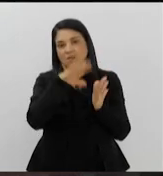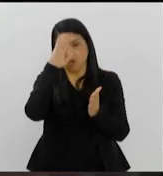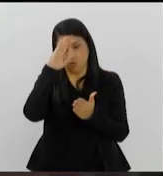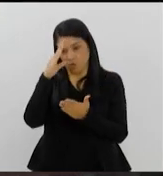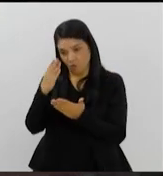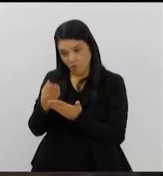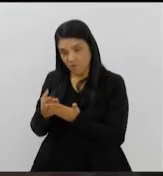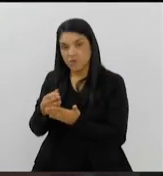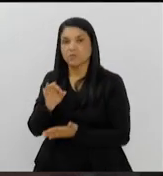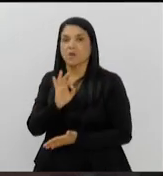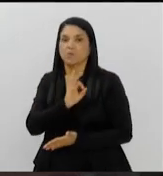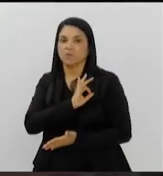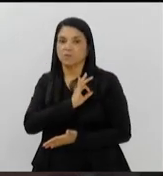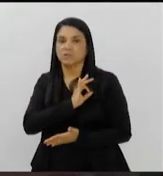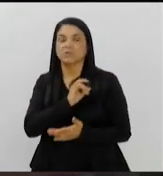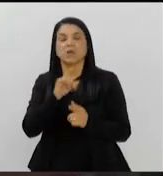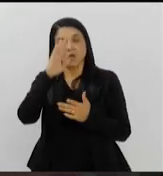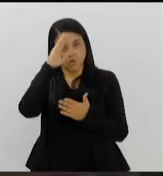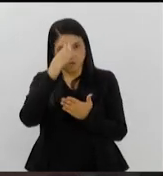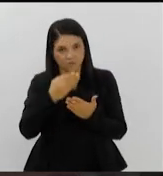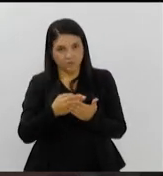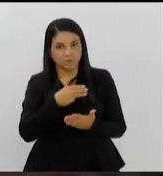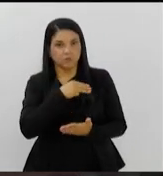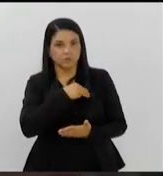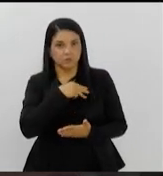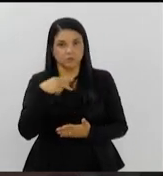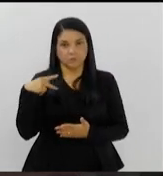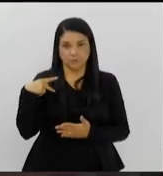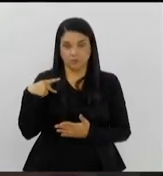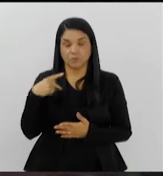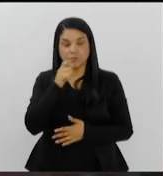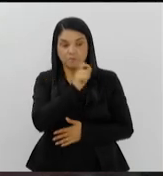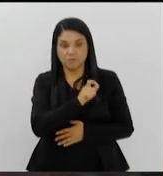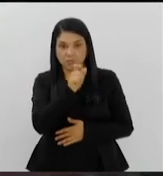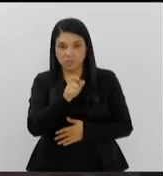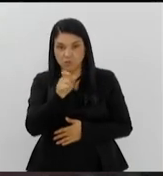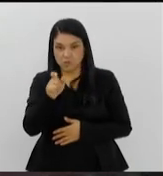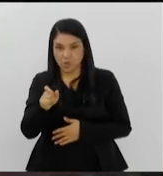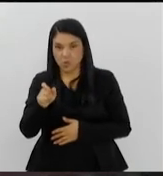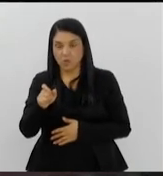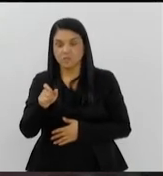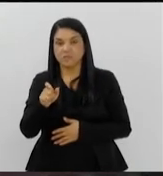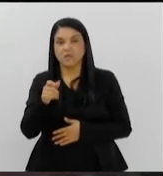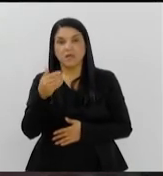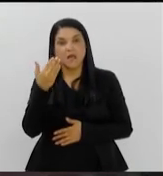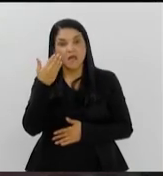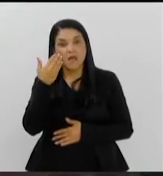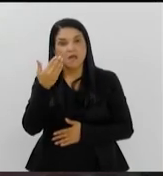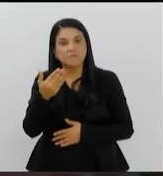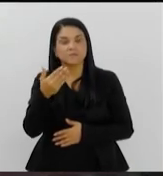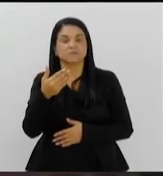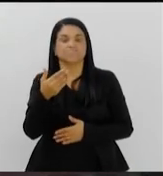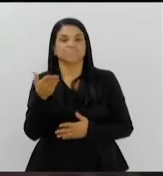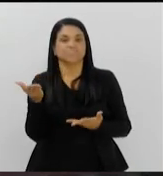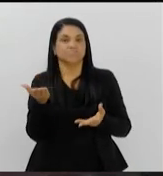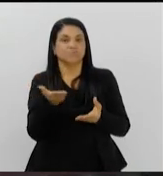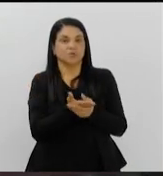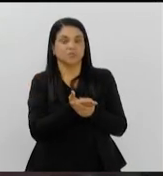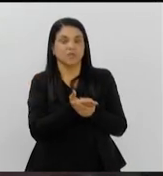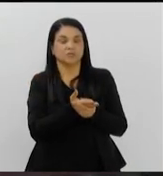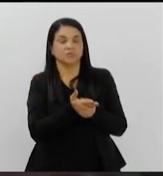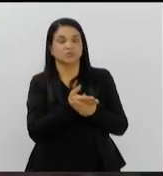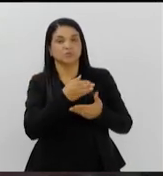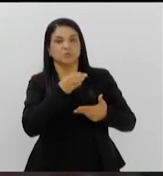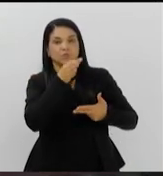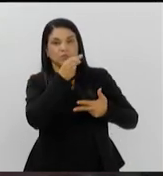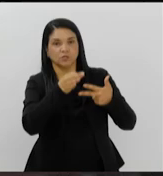nas polícias como no Ministério Público para que essas pessoas sejam apresentadas ao Poder Judiciário e para que